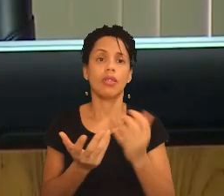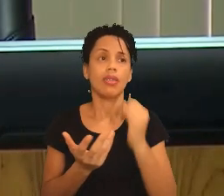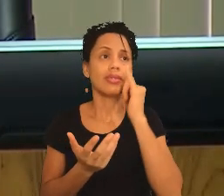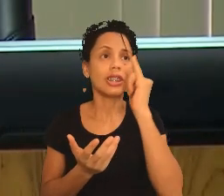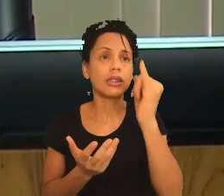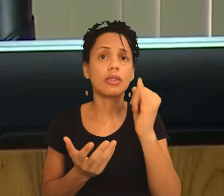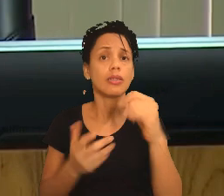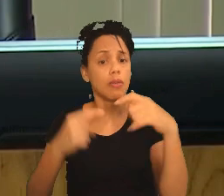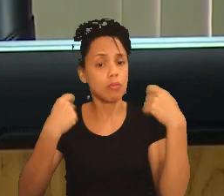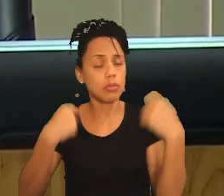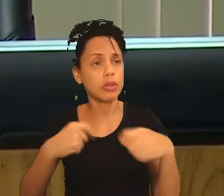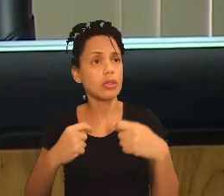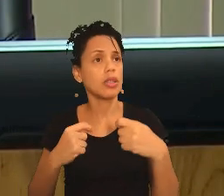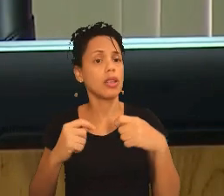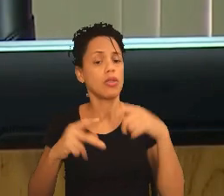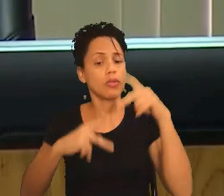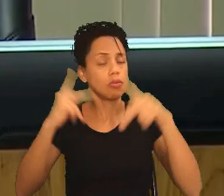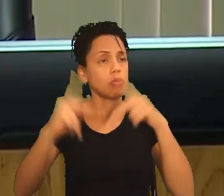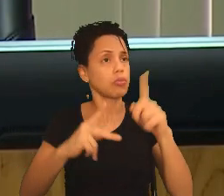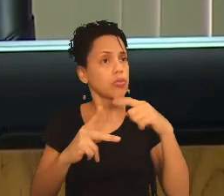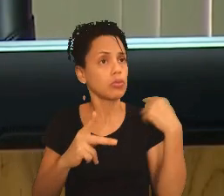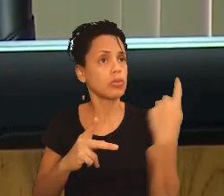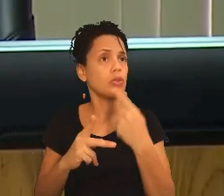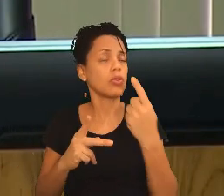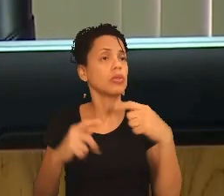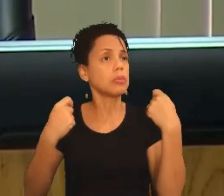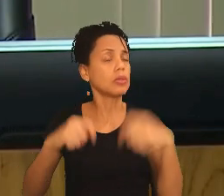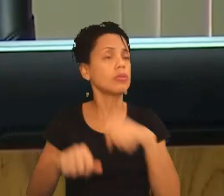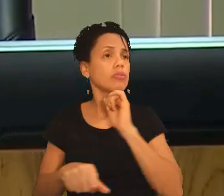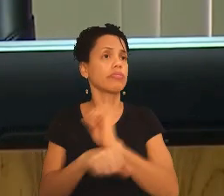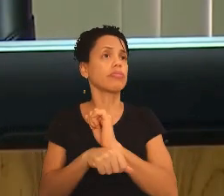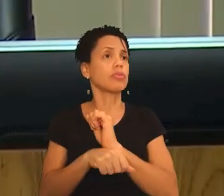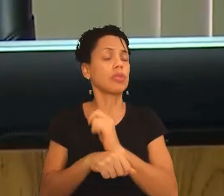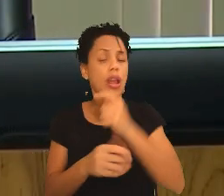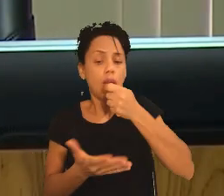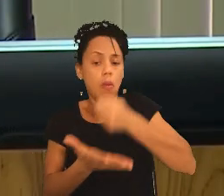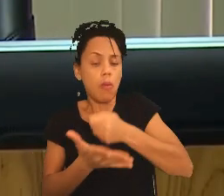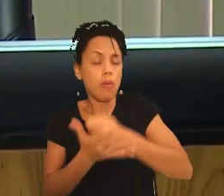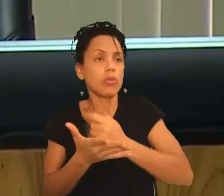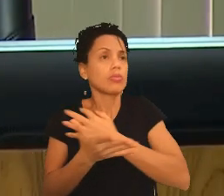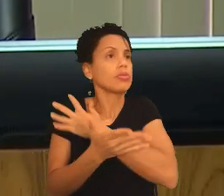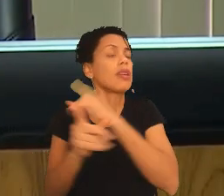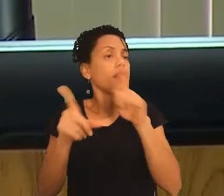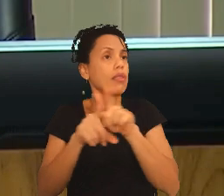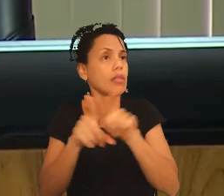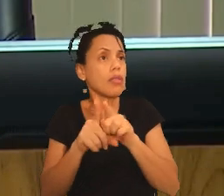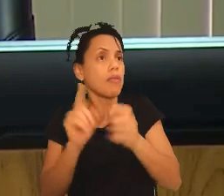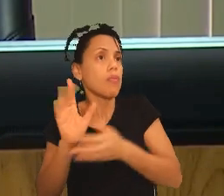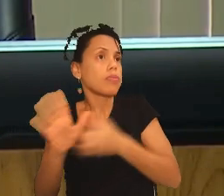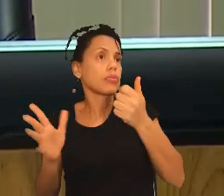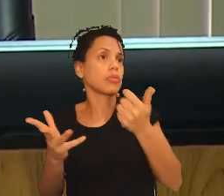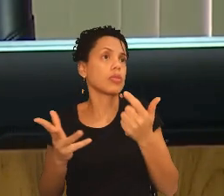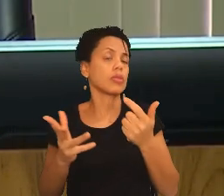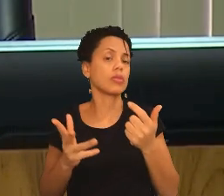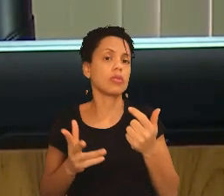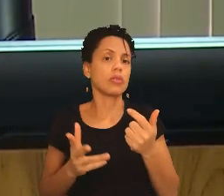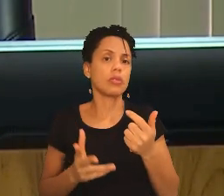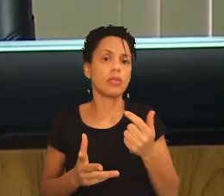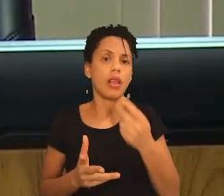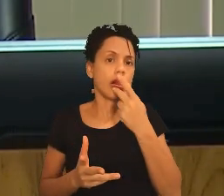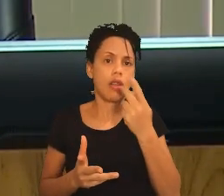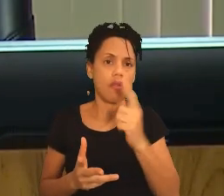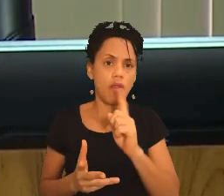manobras, né? Tentar entrar em contato com várias pessoas, o doutor Edmundo foi um deles, de dizer que nosso povo precisa